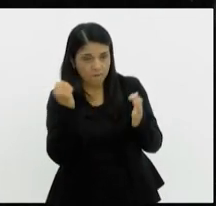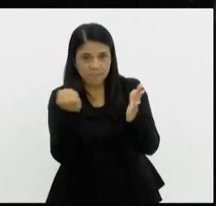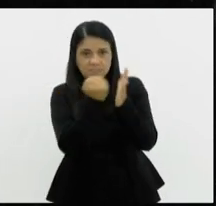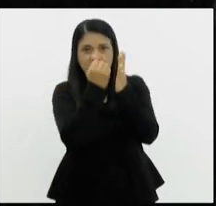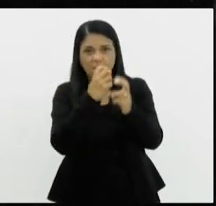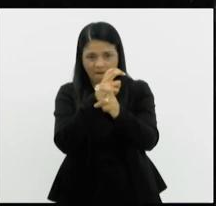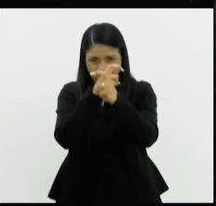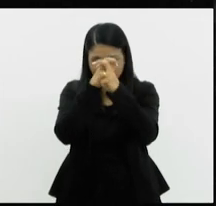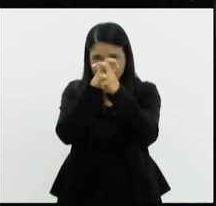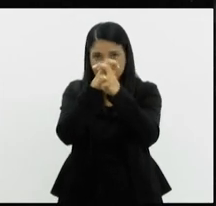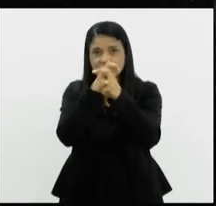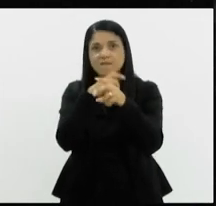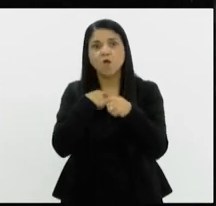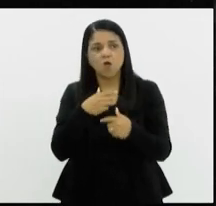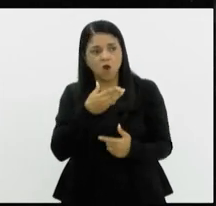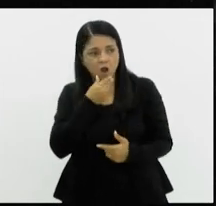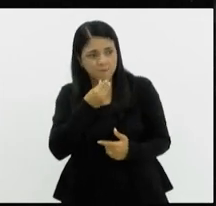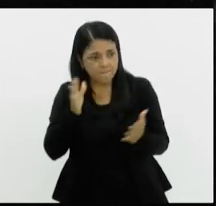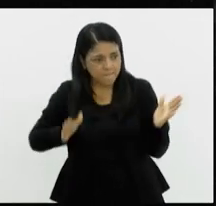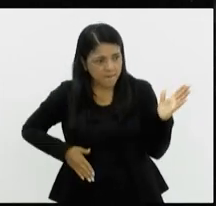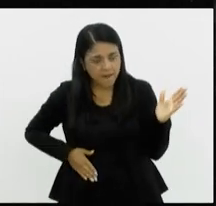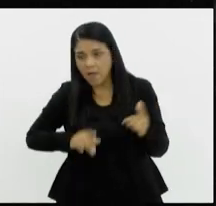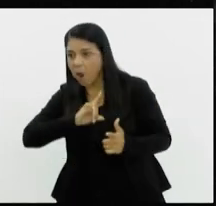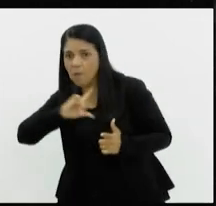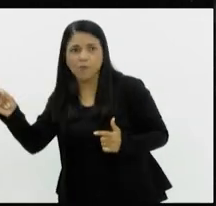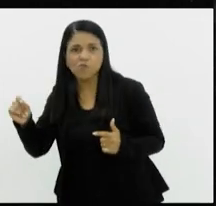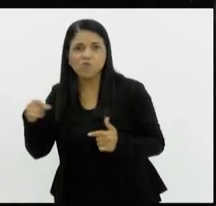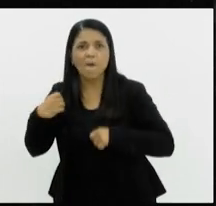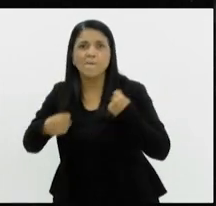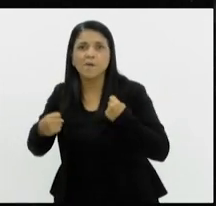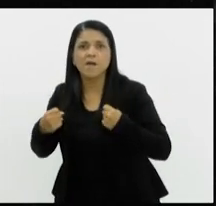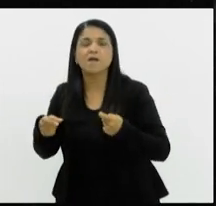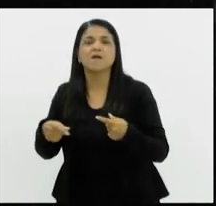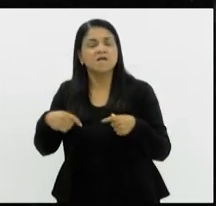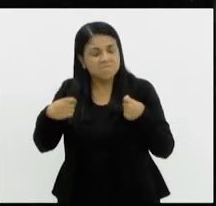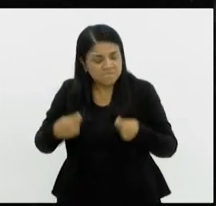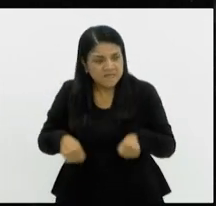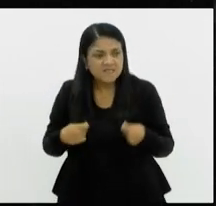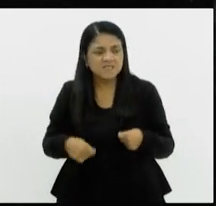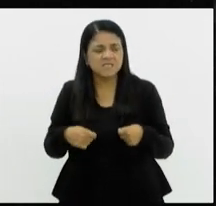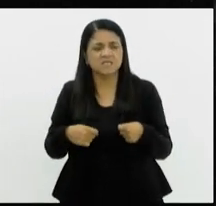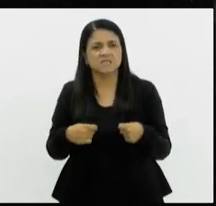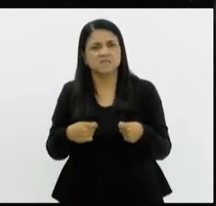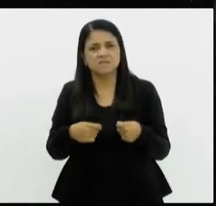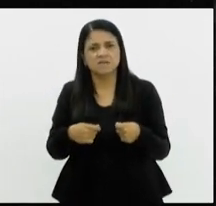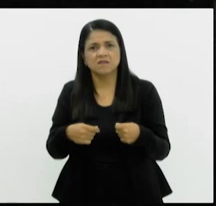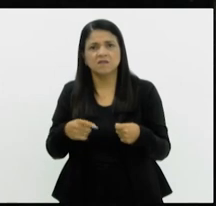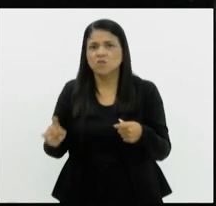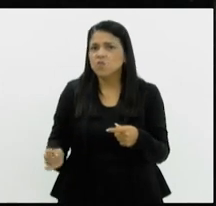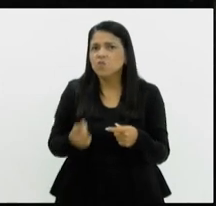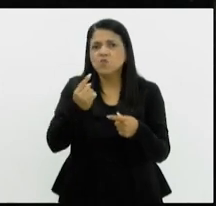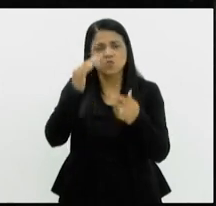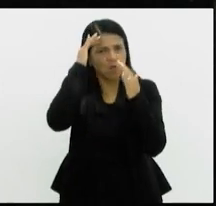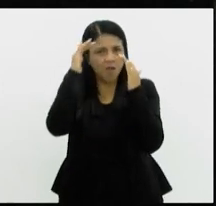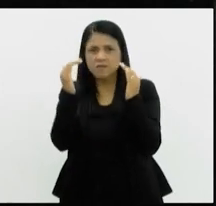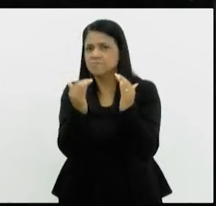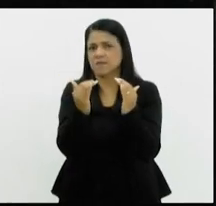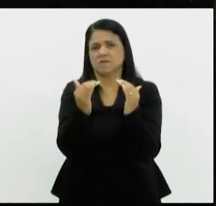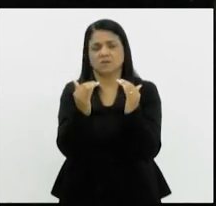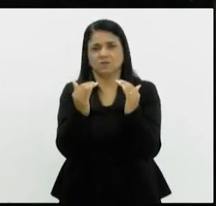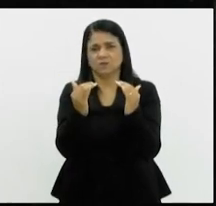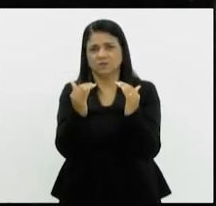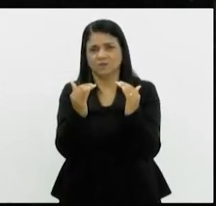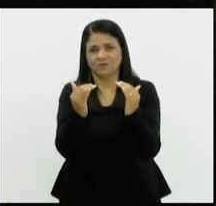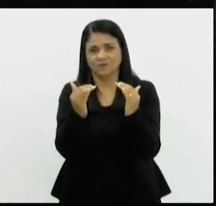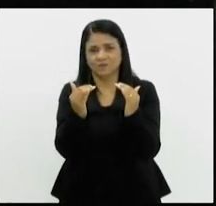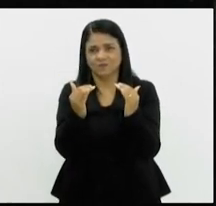cara correu é assim que tem que ser esses caras tê que ser tratado dessa forma é a única forma que eles respeitam Deputado não tem outra forma que